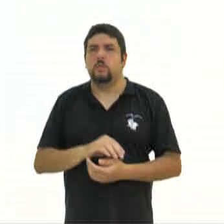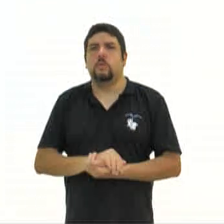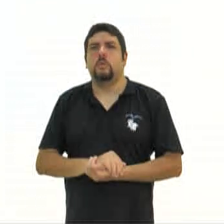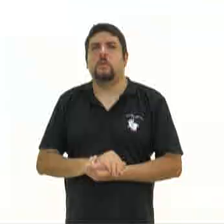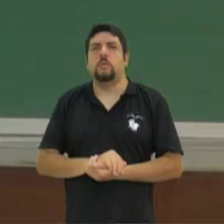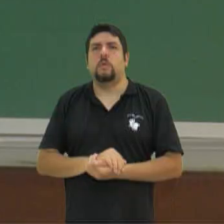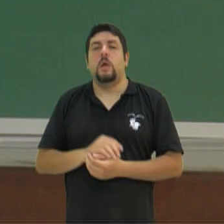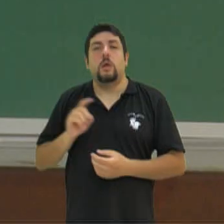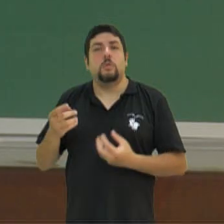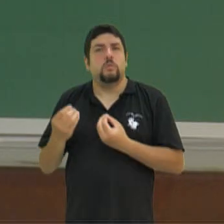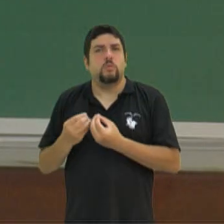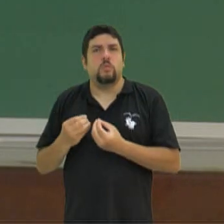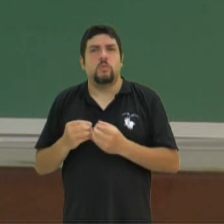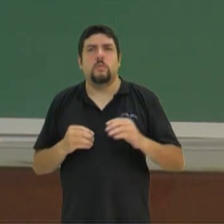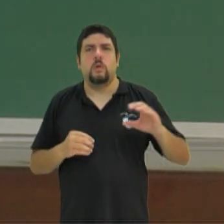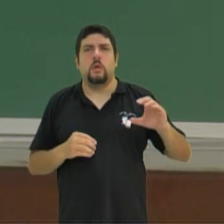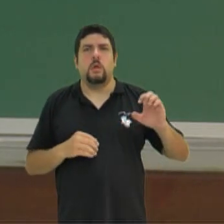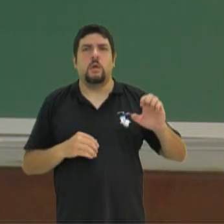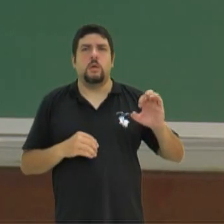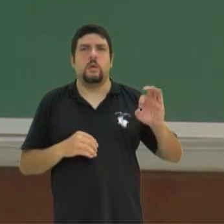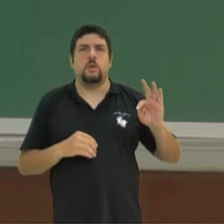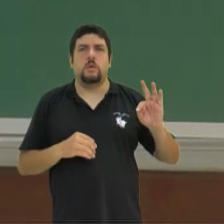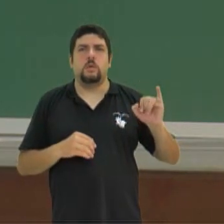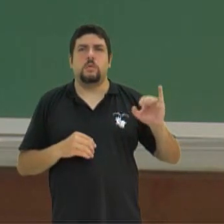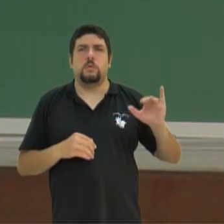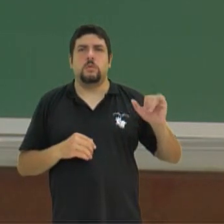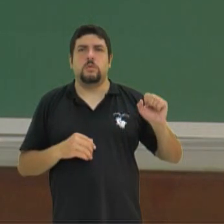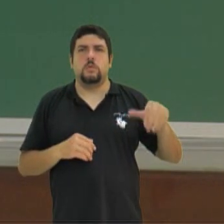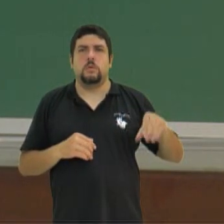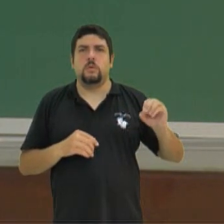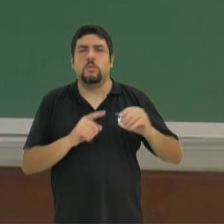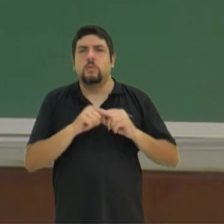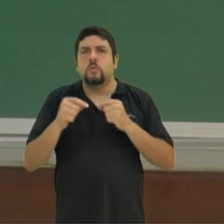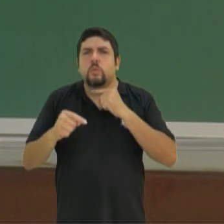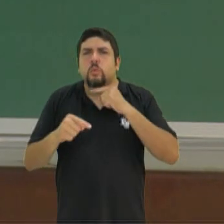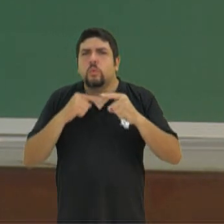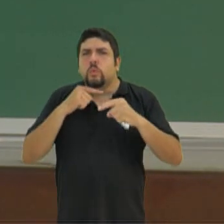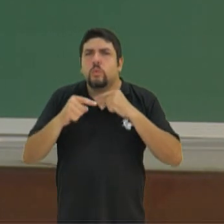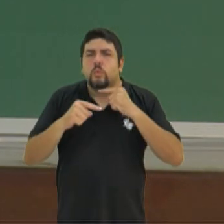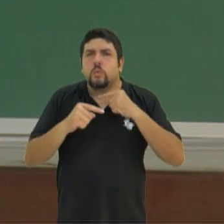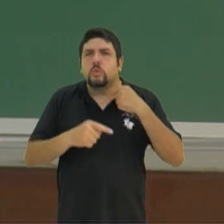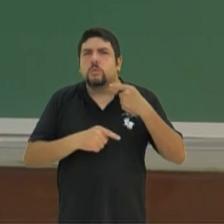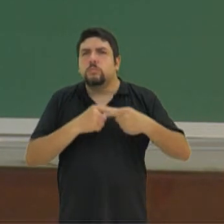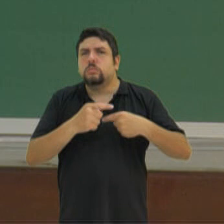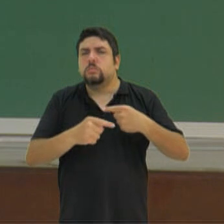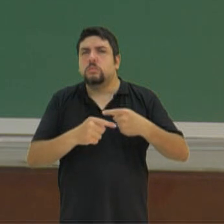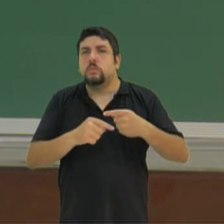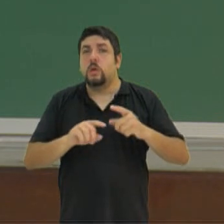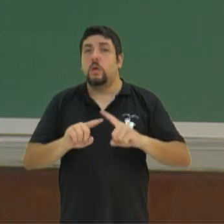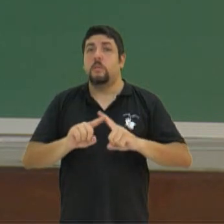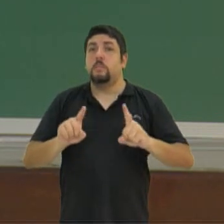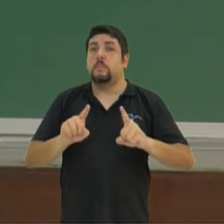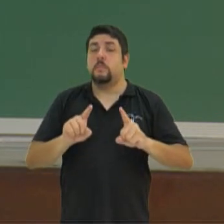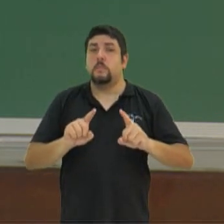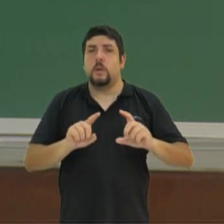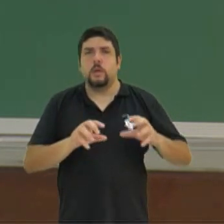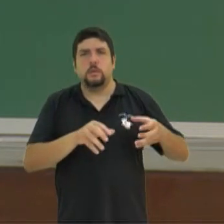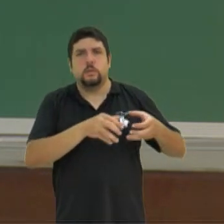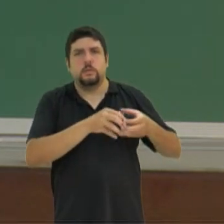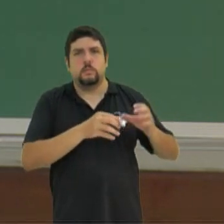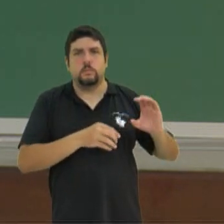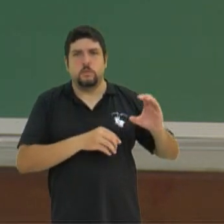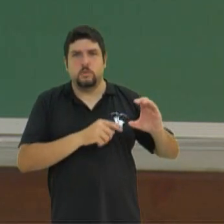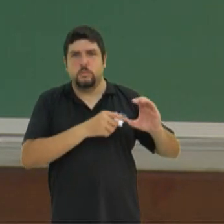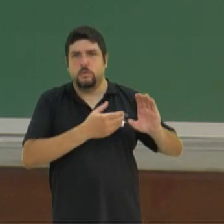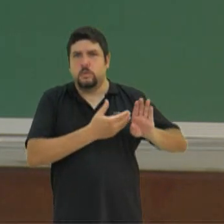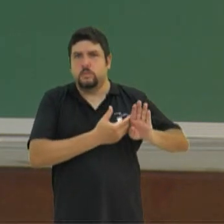aplica o ceticismo como uma forma de alcançar verdades. Porém, Descartes se afasta dessa corrente filosófica